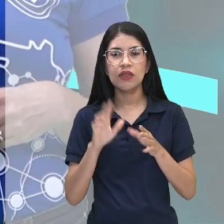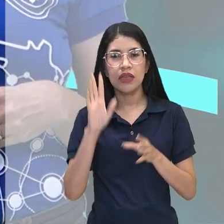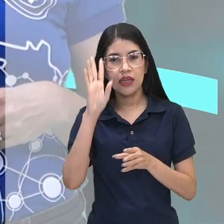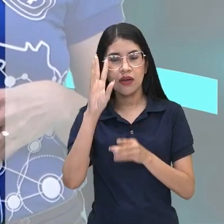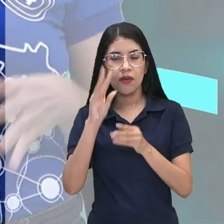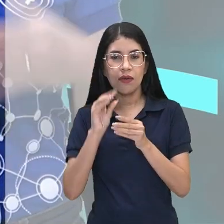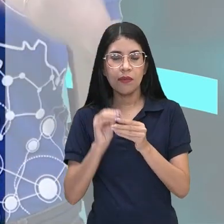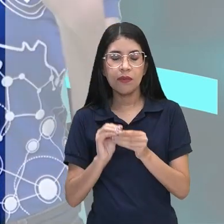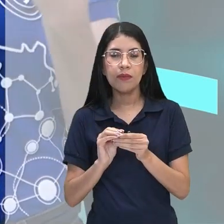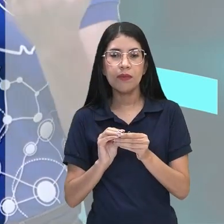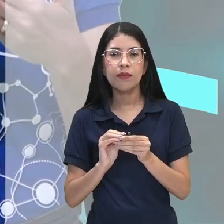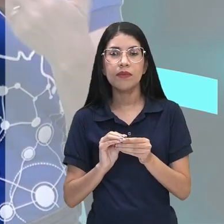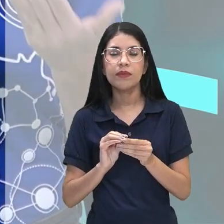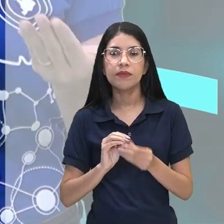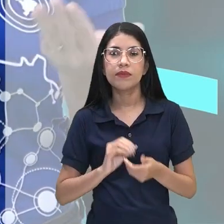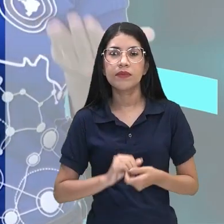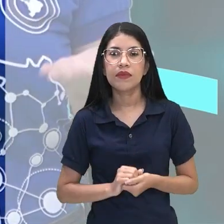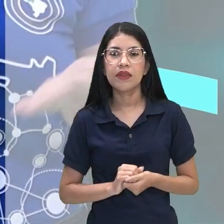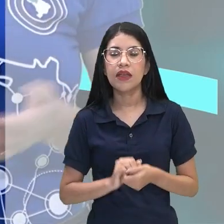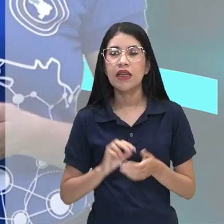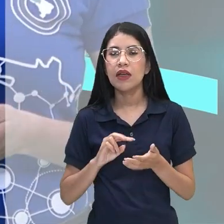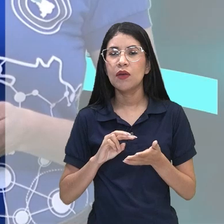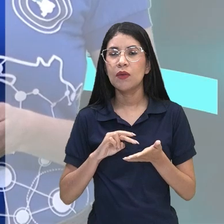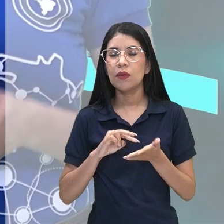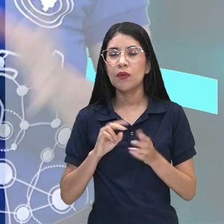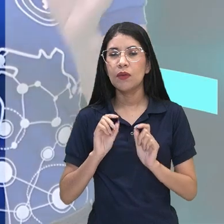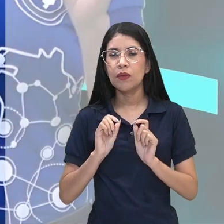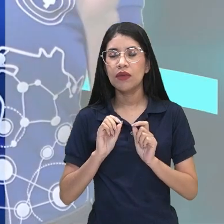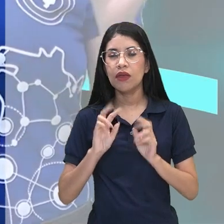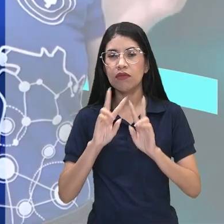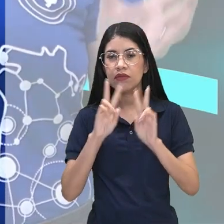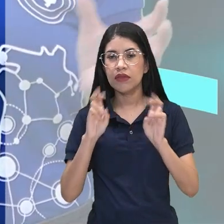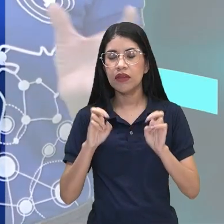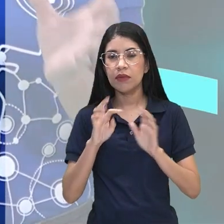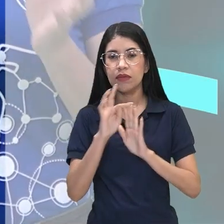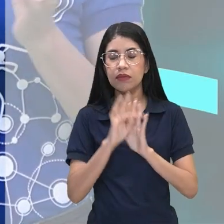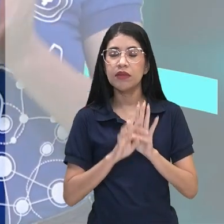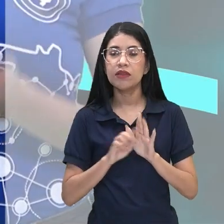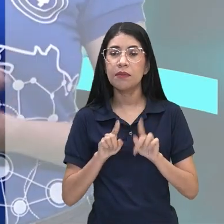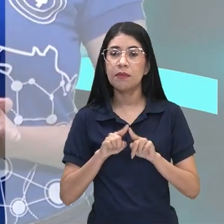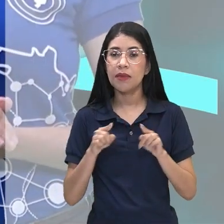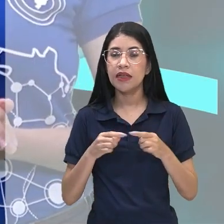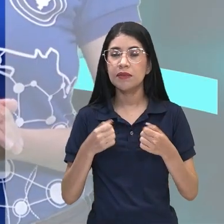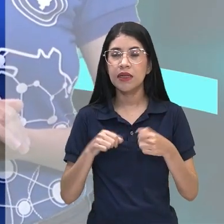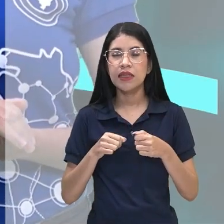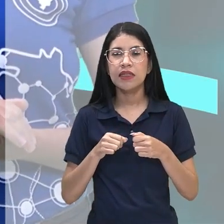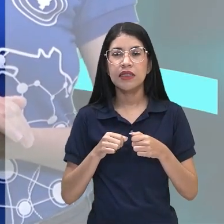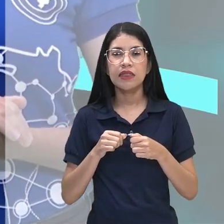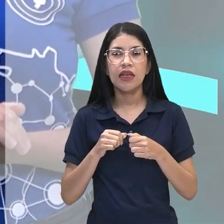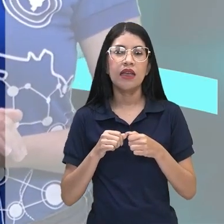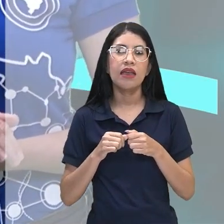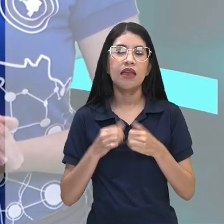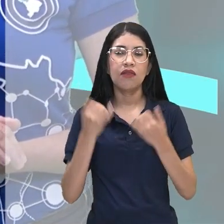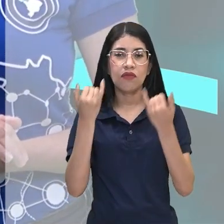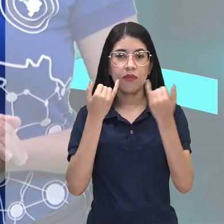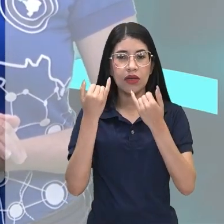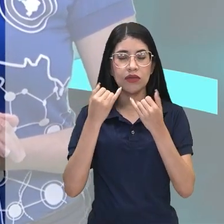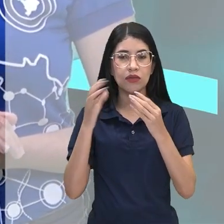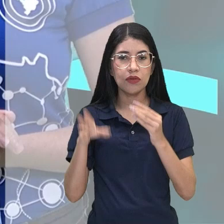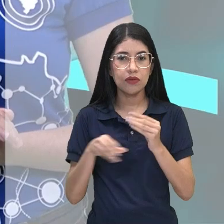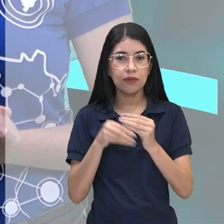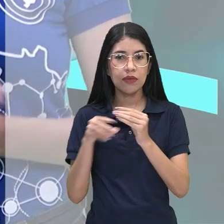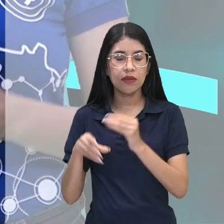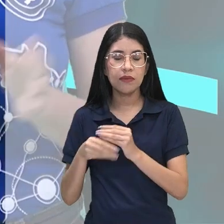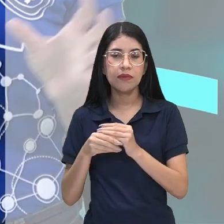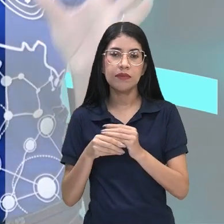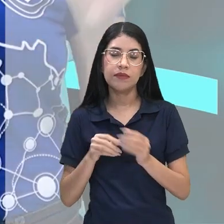por lógica, né, do que se trata aquele texto. E isso é claro depois que você juntou várias informações. É como se fosse um